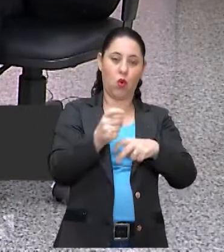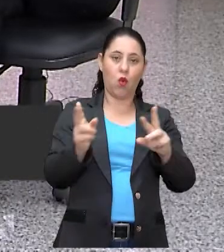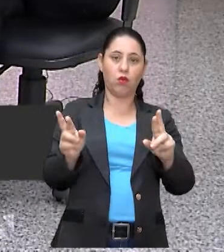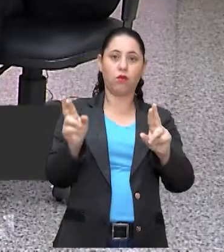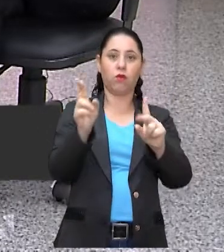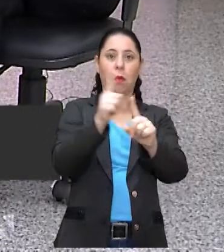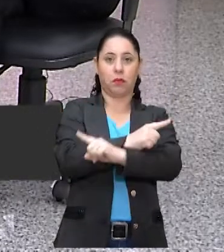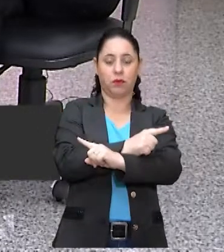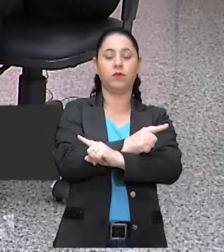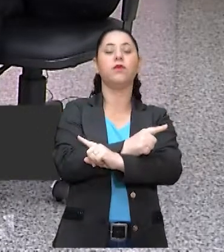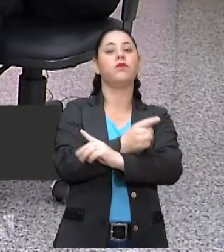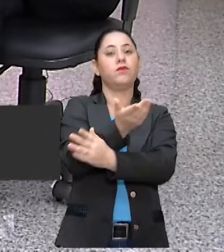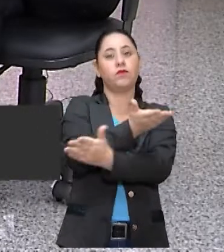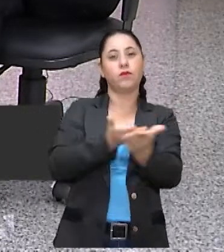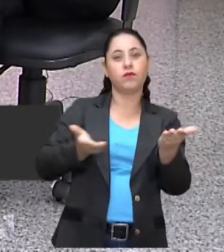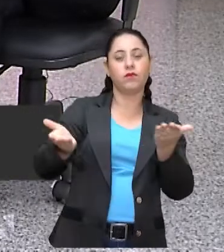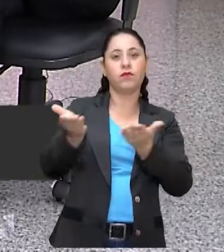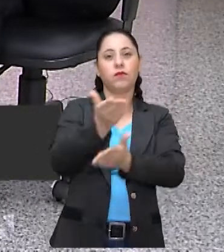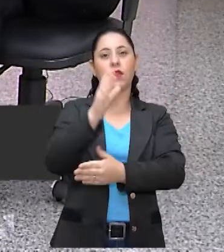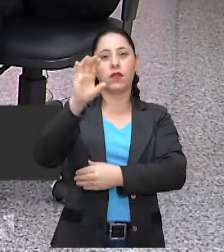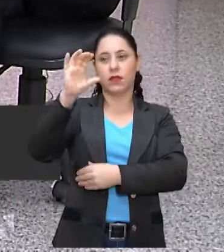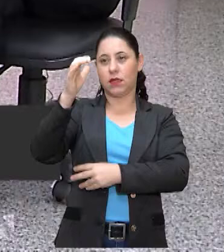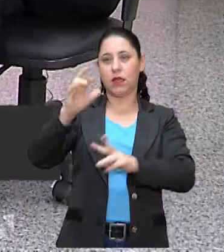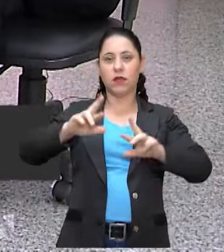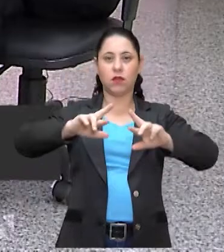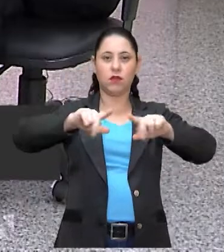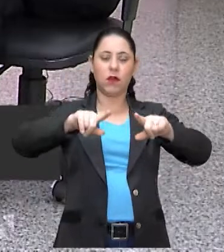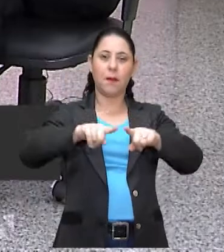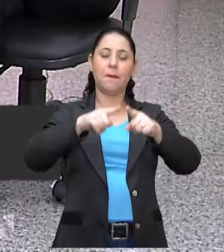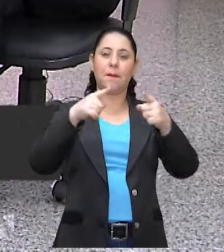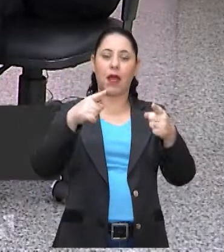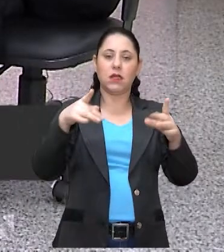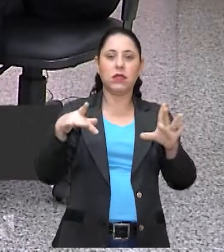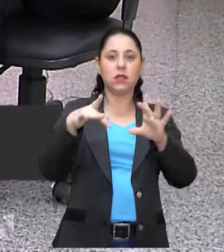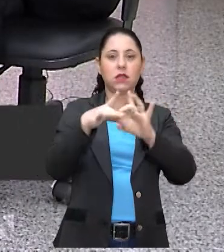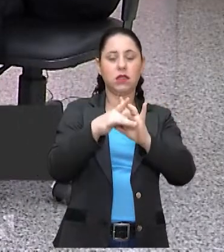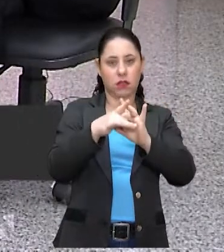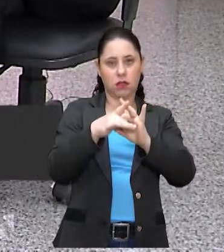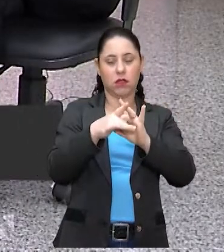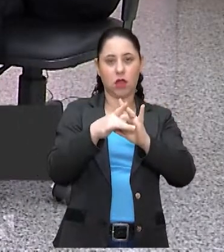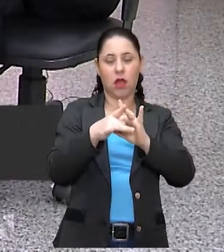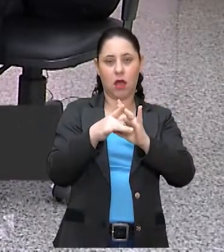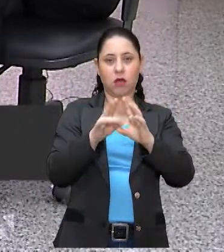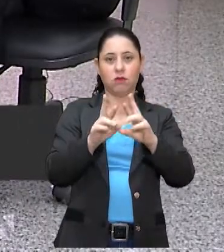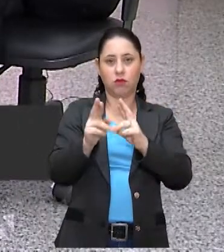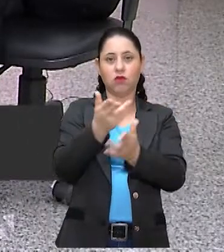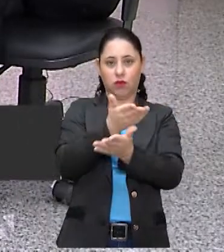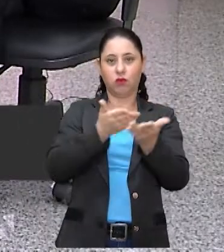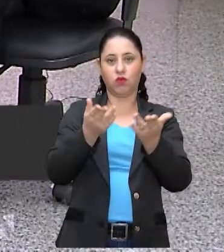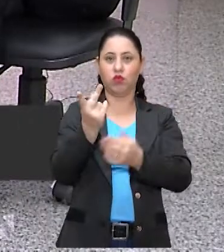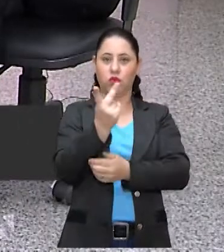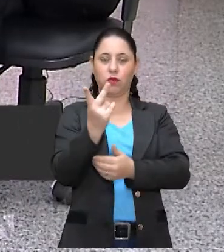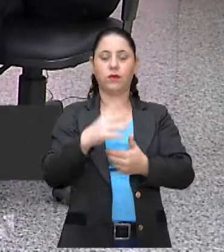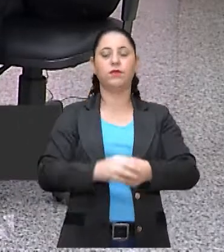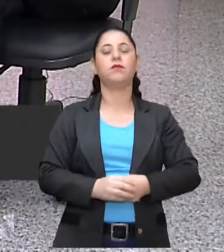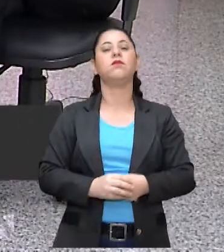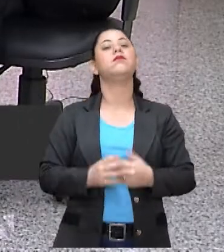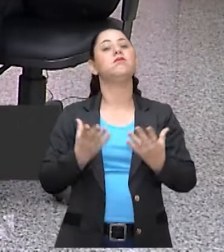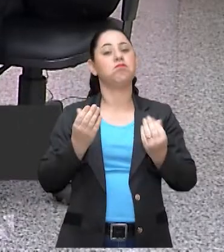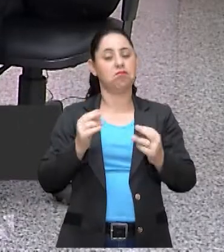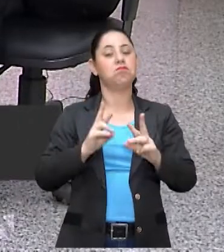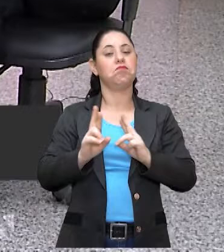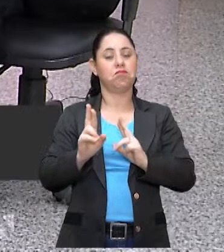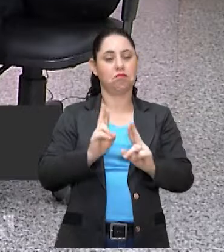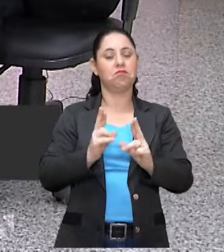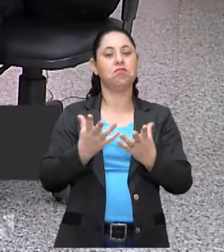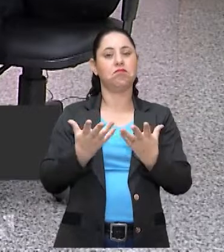para a política. São ciências diferentes, mas elas têm muita relação, né? Muita